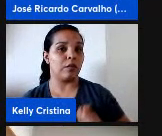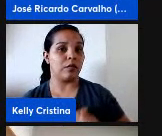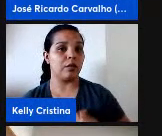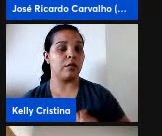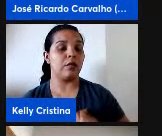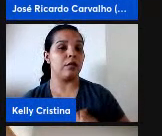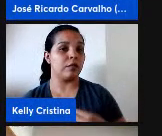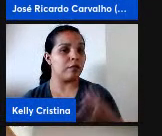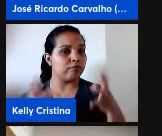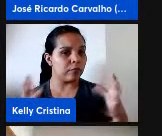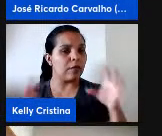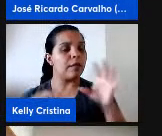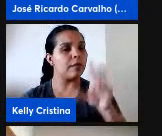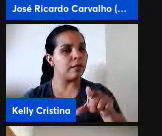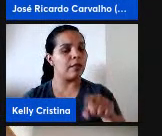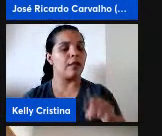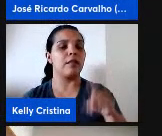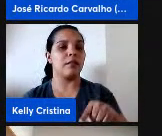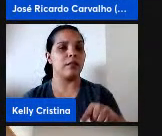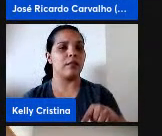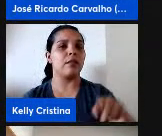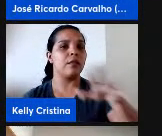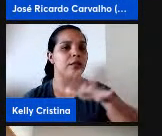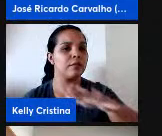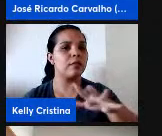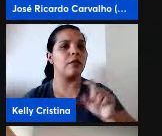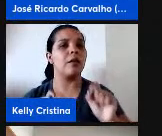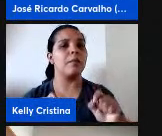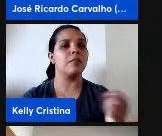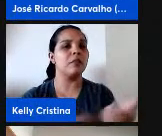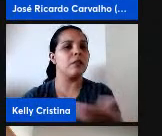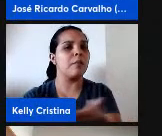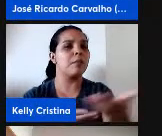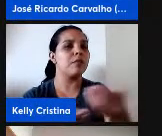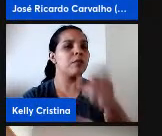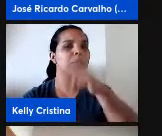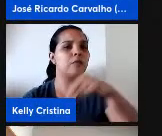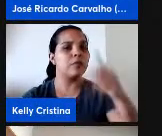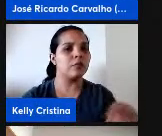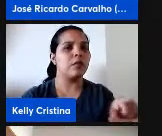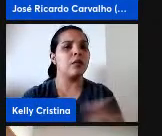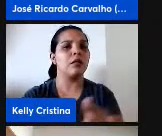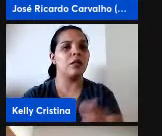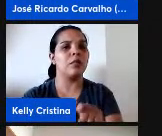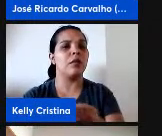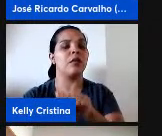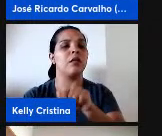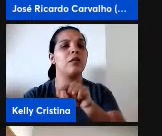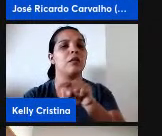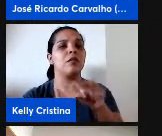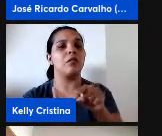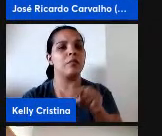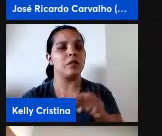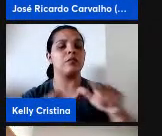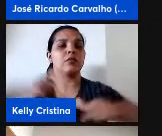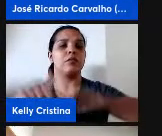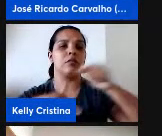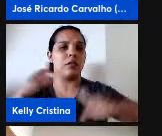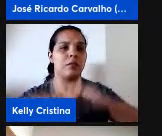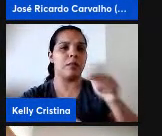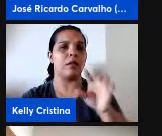gente está pensando aí na mediação dos professores, nos objetos de aprendizagem. E translinguística, então,